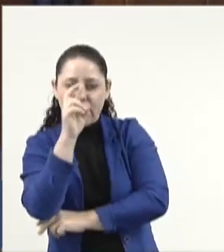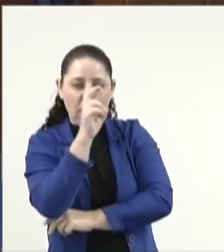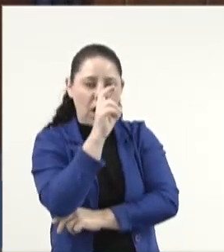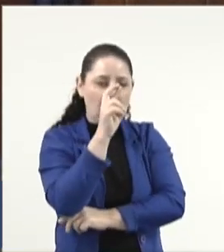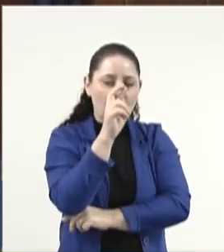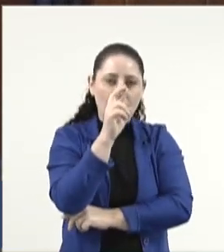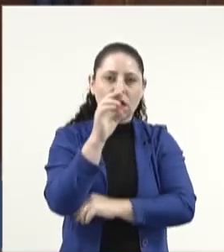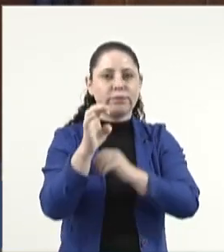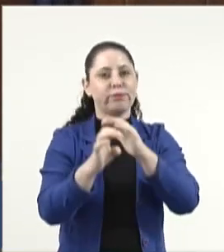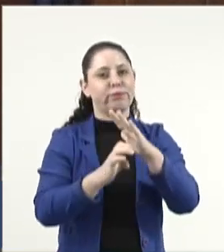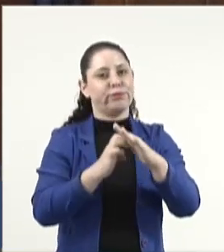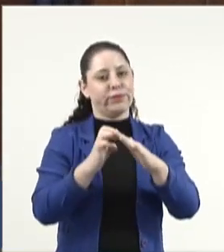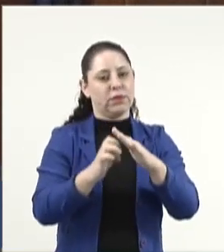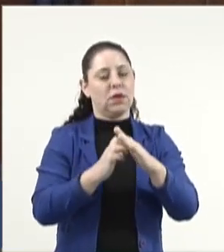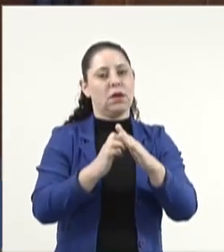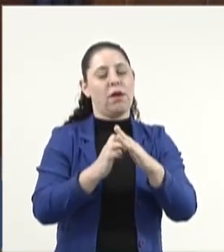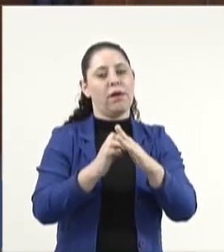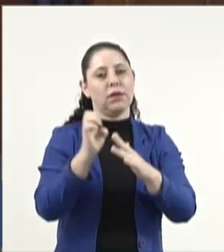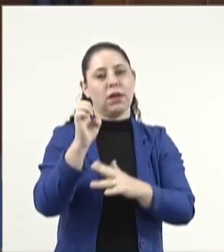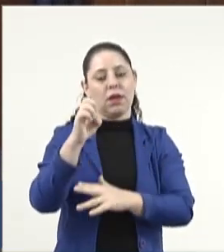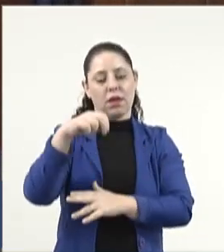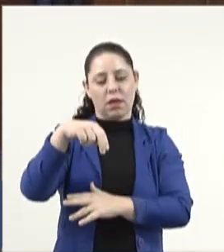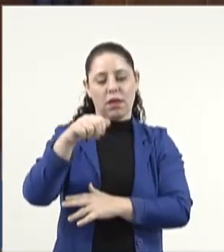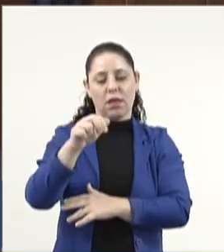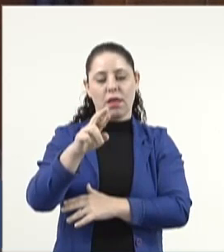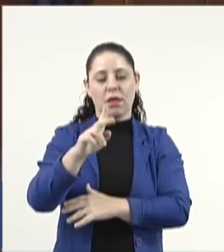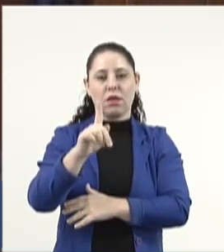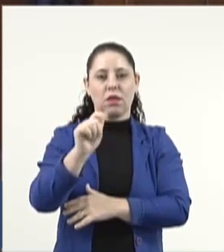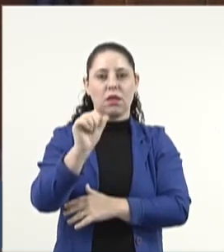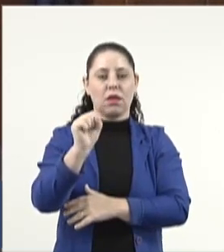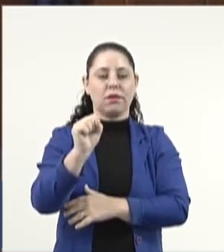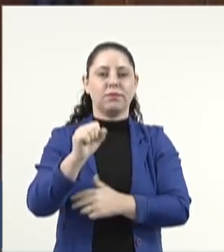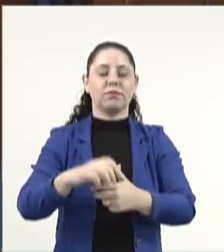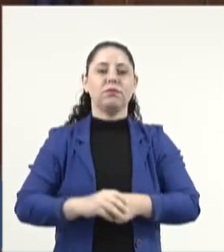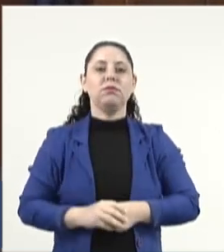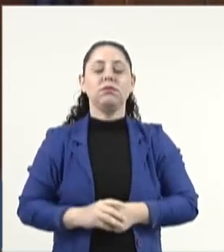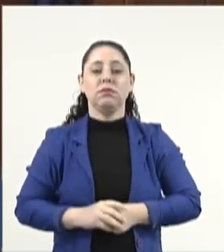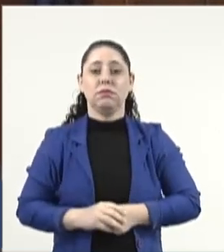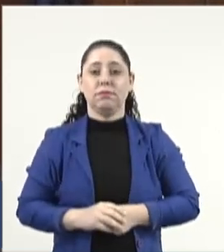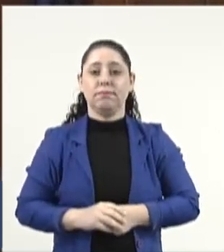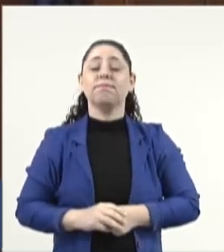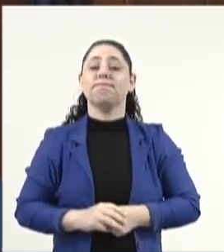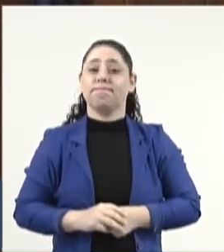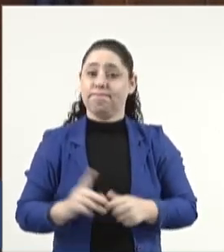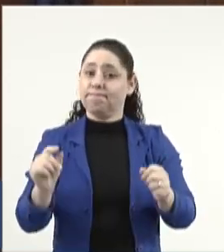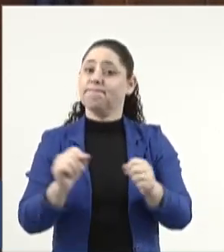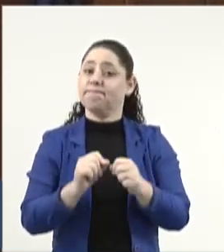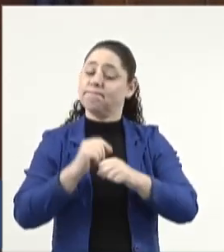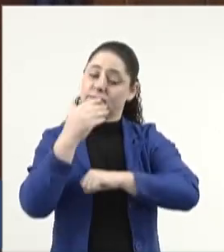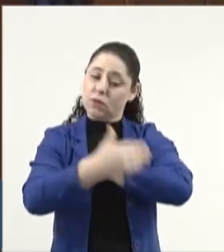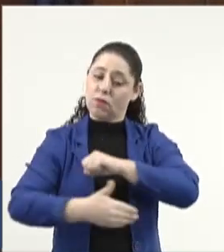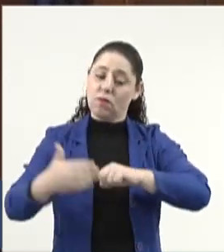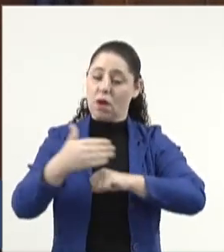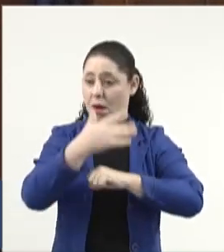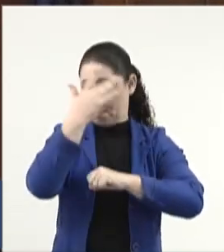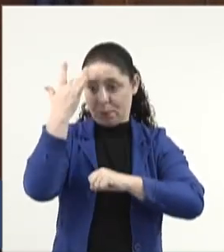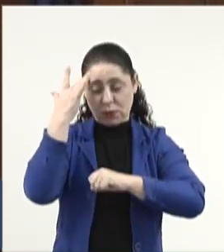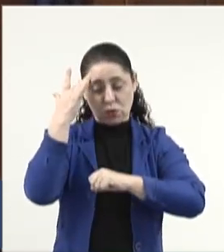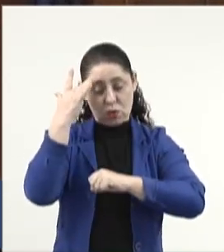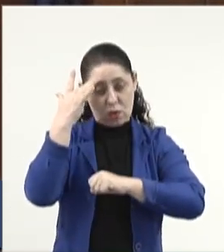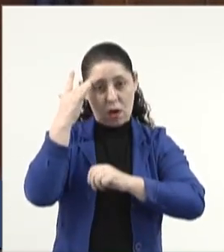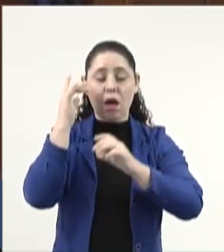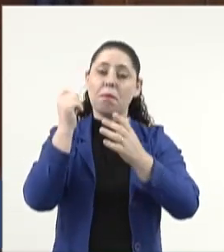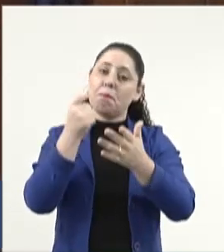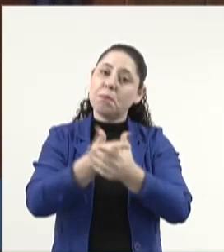a concessionária de energia elétrica do Mato Grosso do Sul. E nós vamos fazer a defesa aqui dos consumidores,